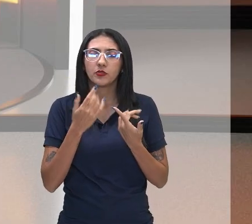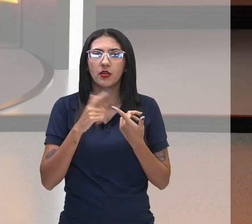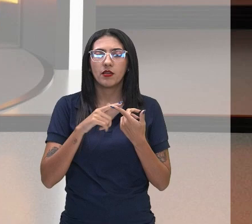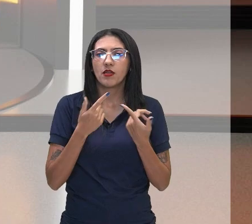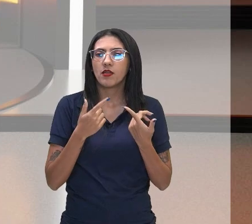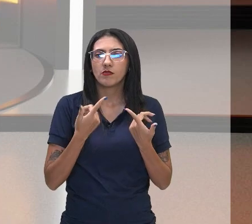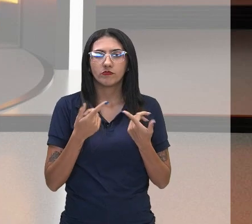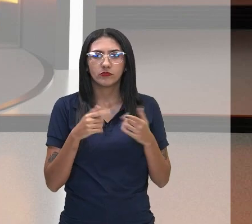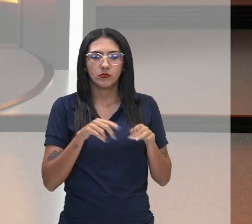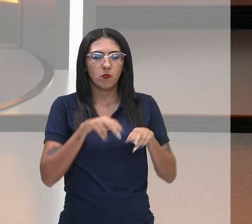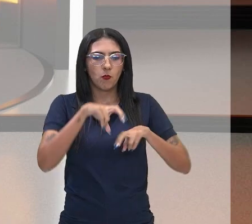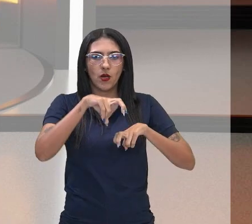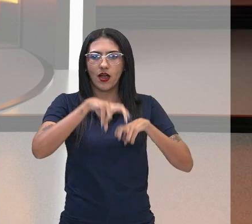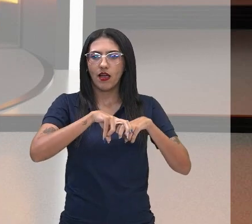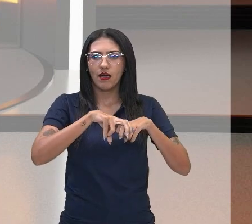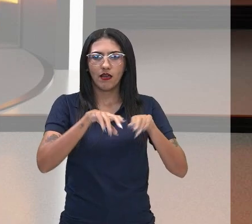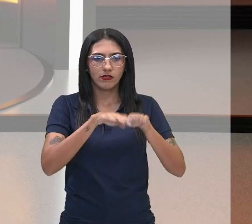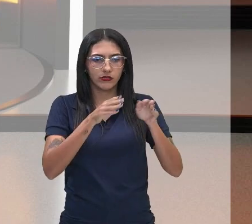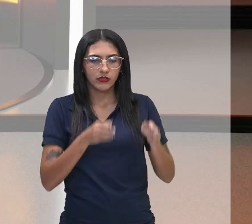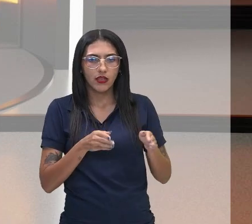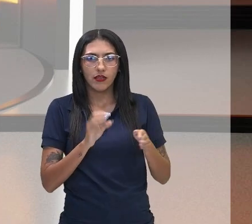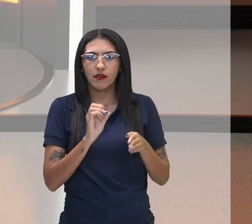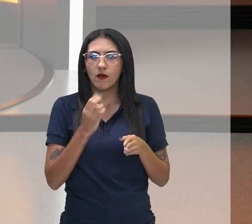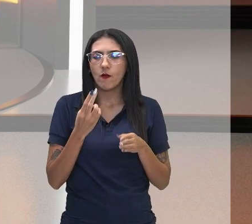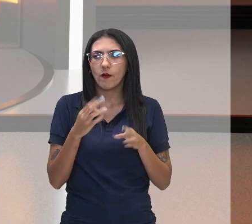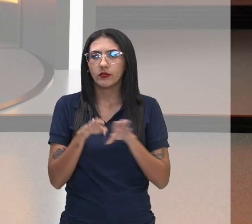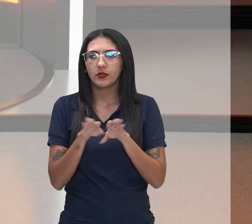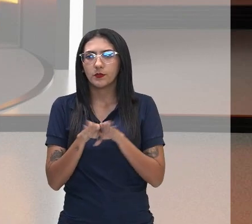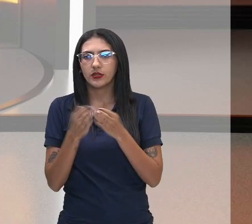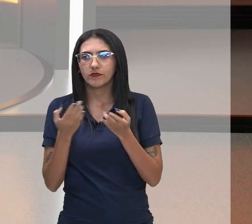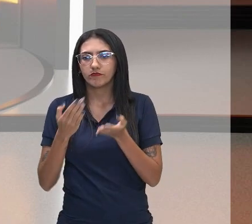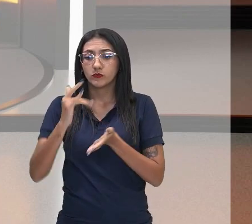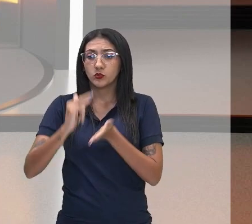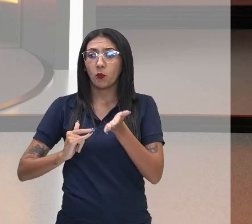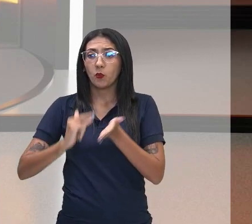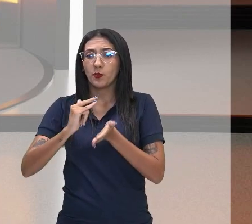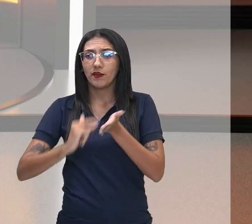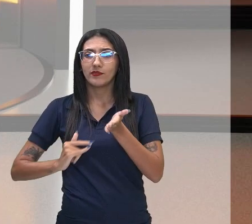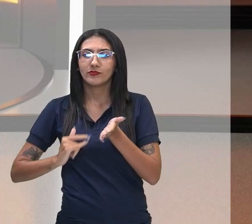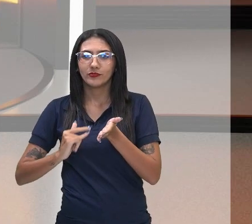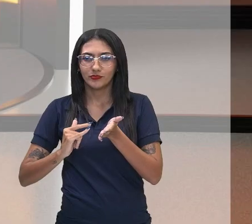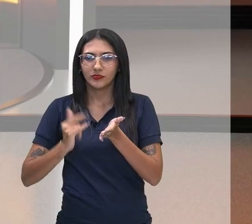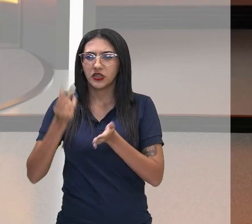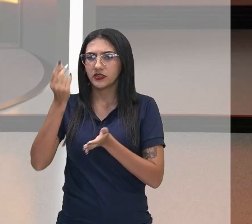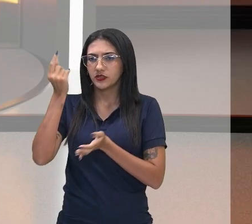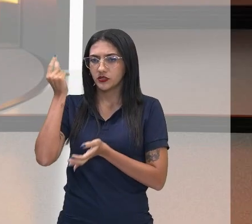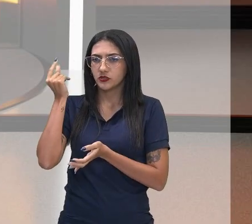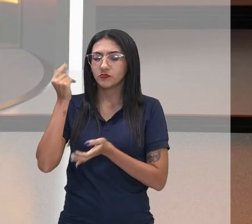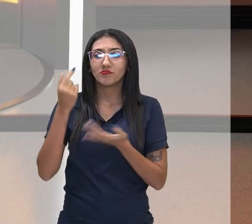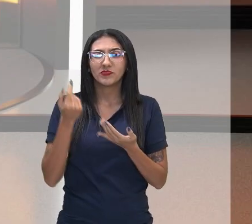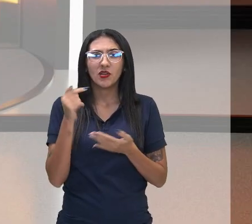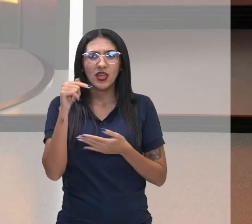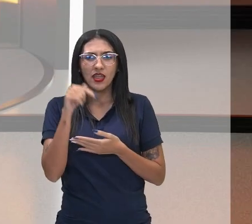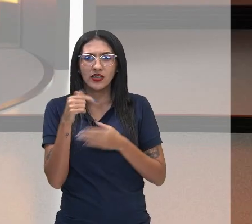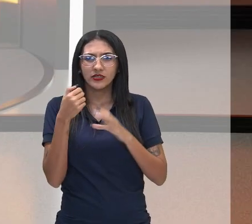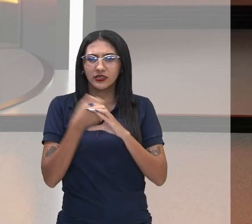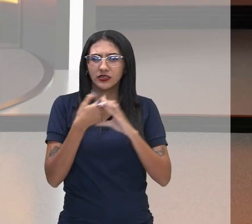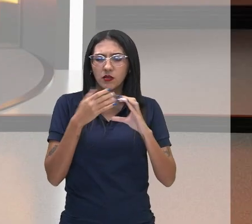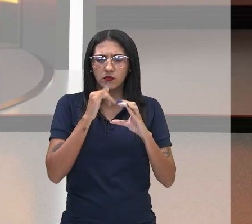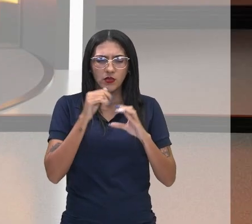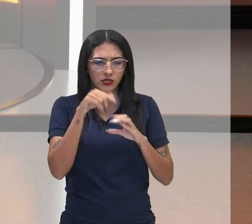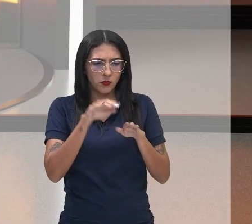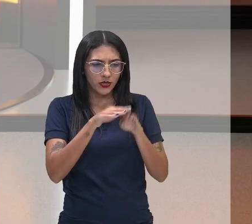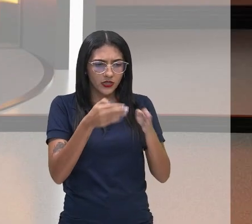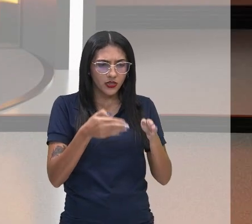cadeira até mesmo um documento antigo. E esses elementos, como a